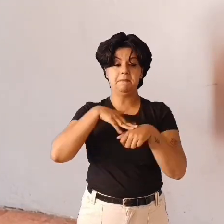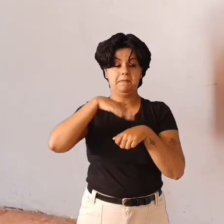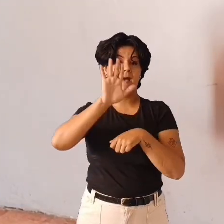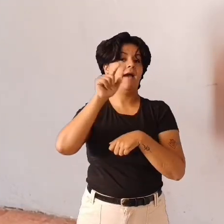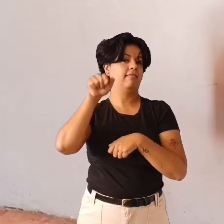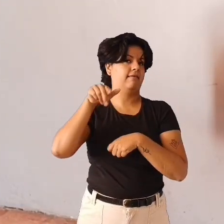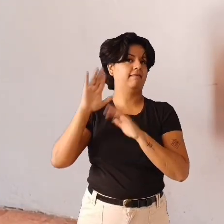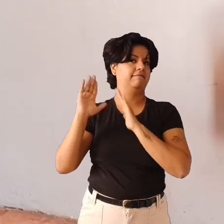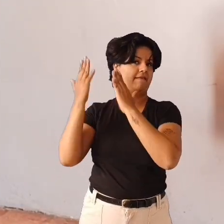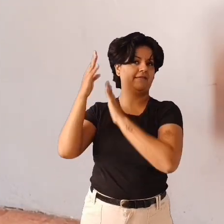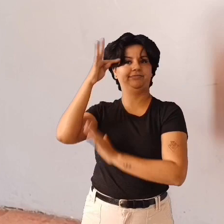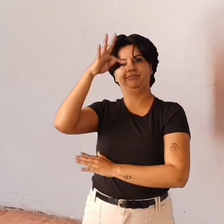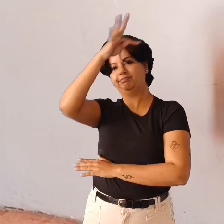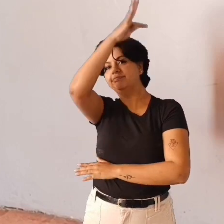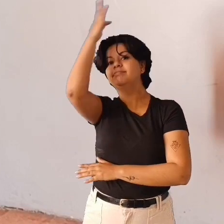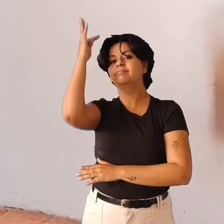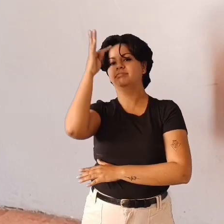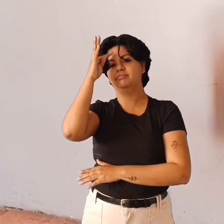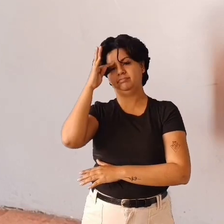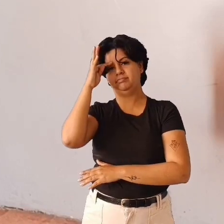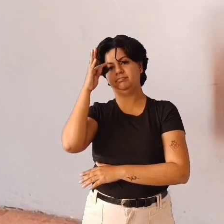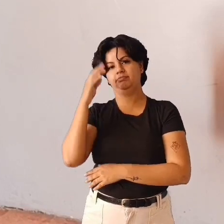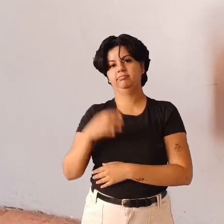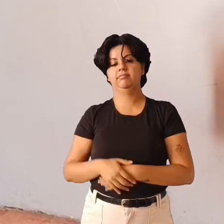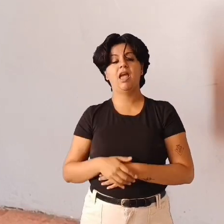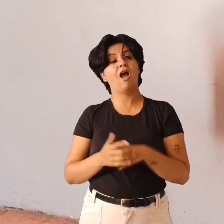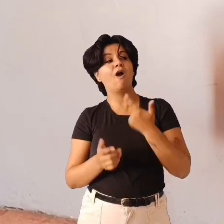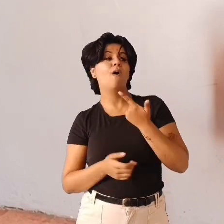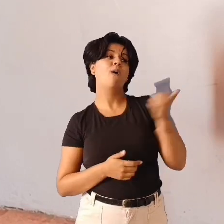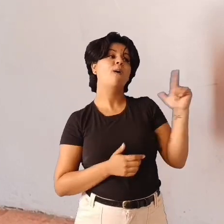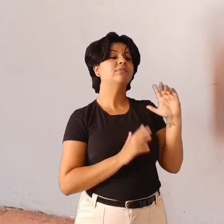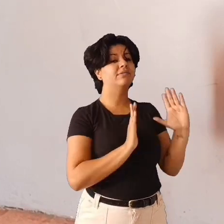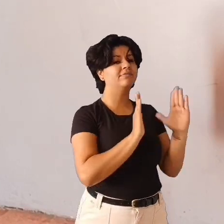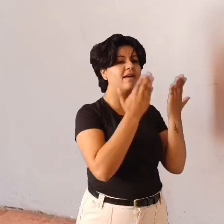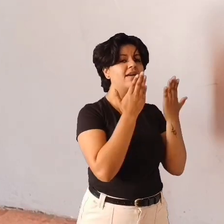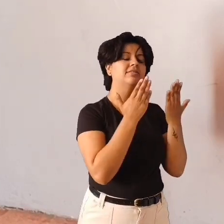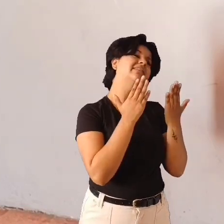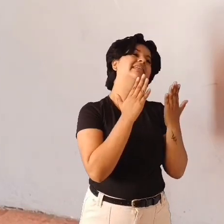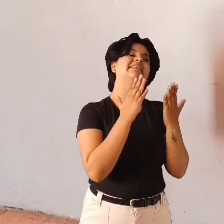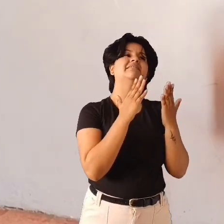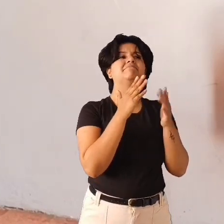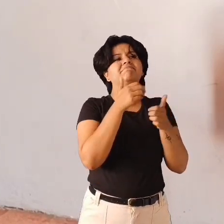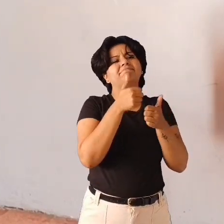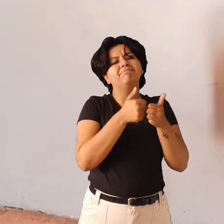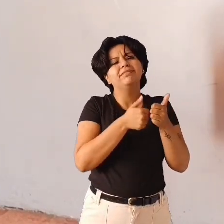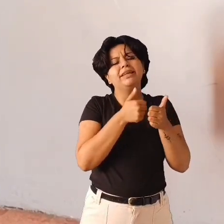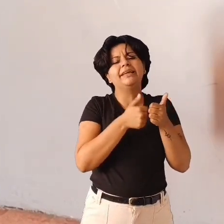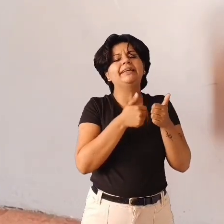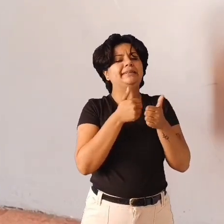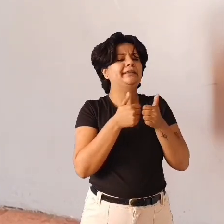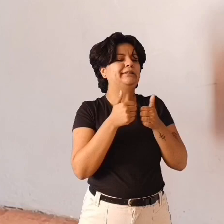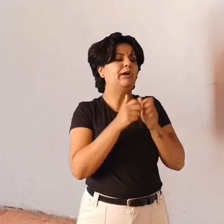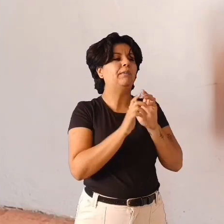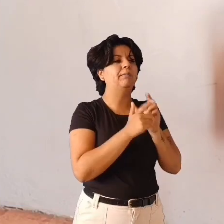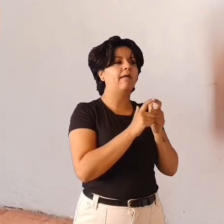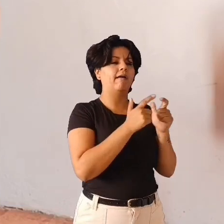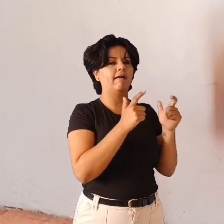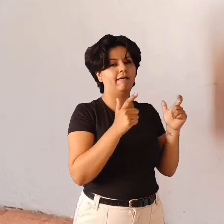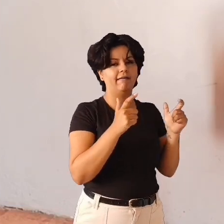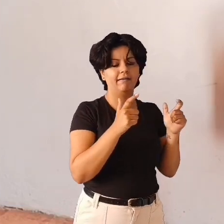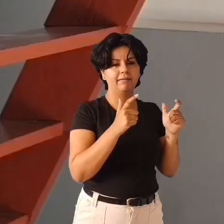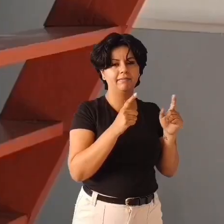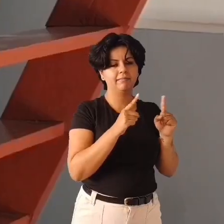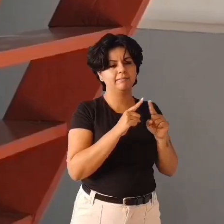festa de São Tiago. As outras nossas festas, elas tentaram ser submetidas, ou